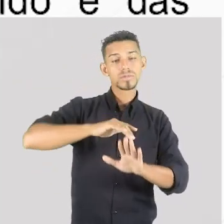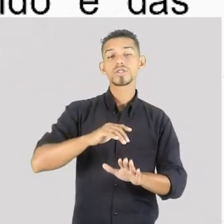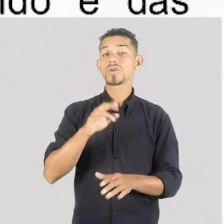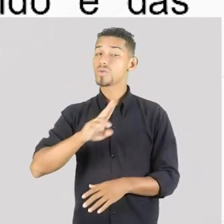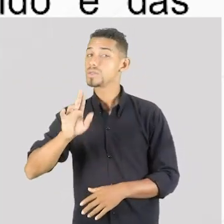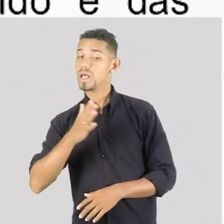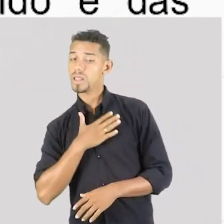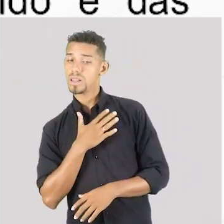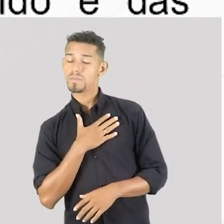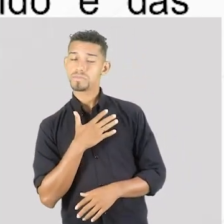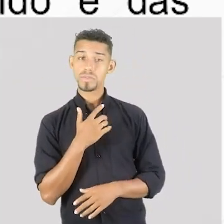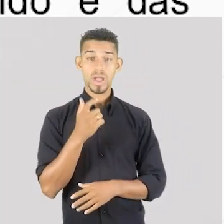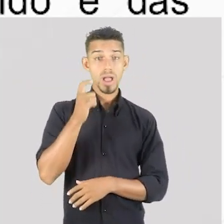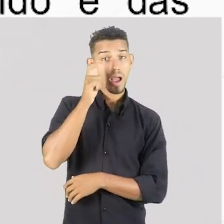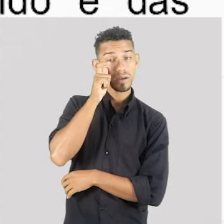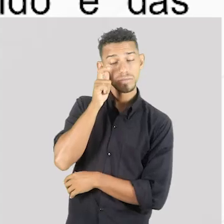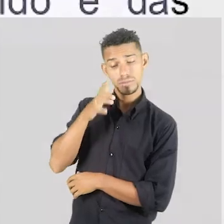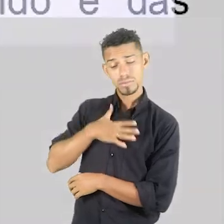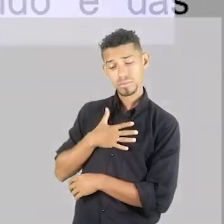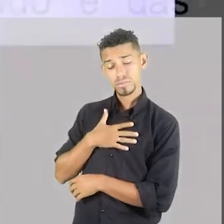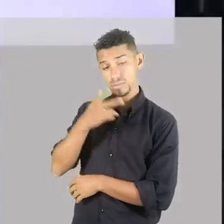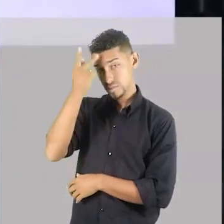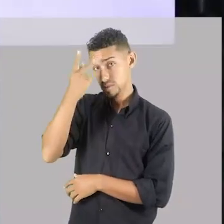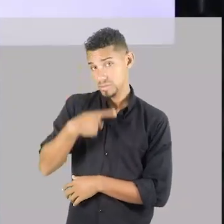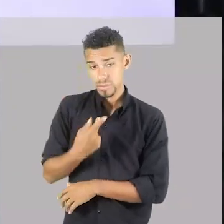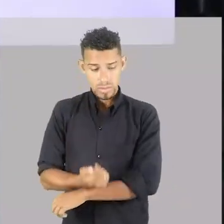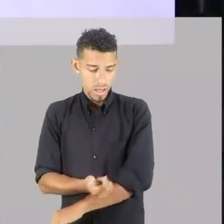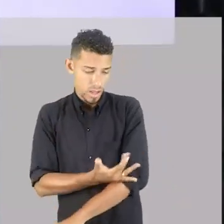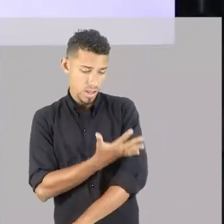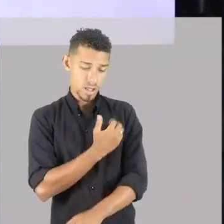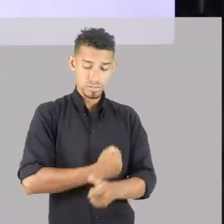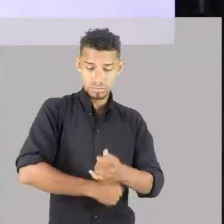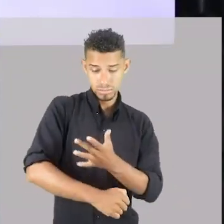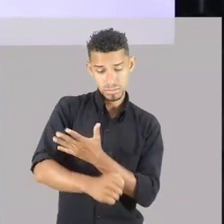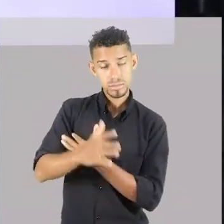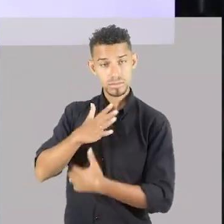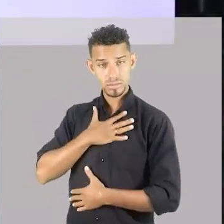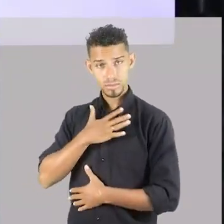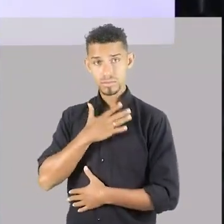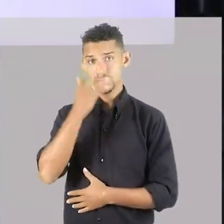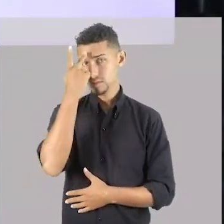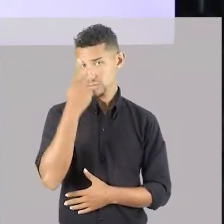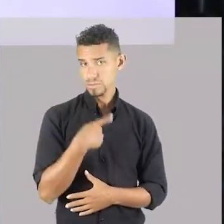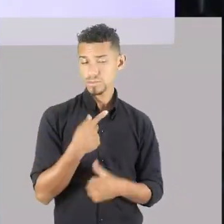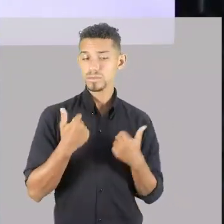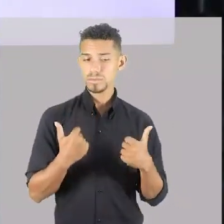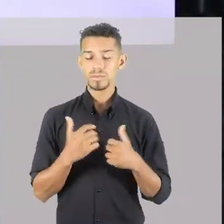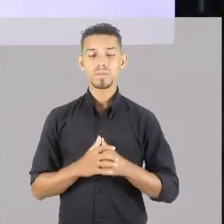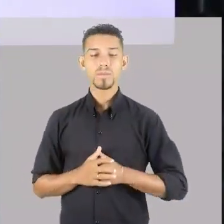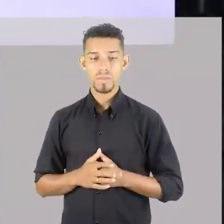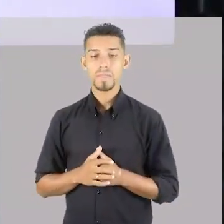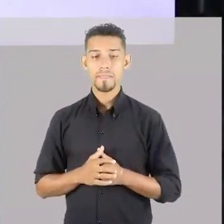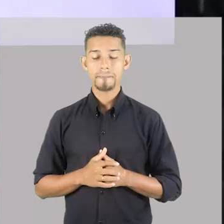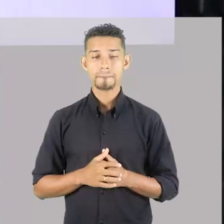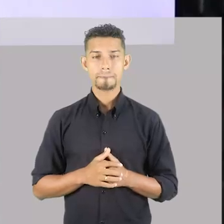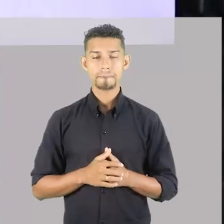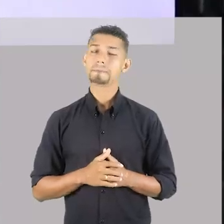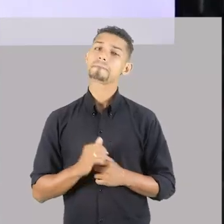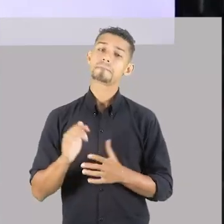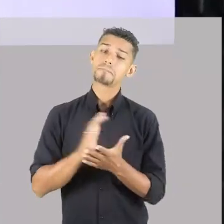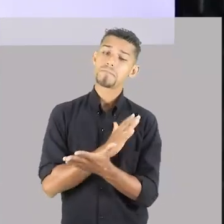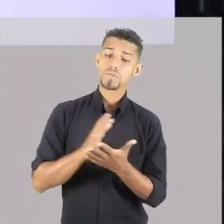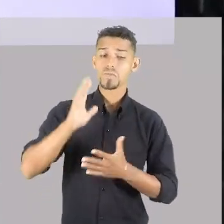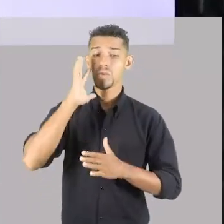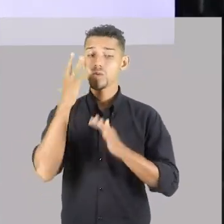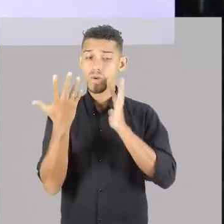as suas impressões, as suas emoções. Eu já coloquei dentro de situações,